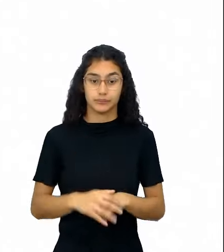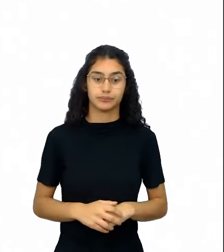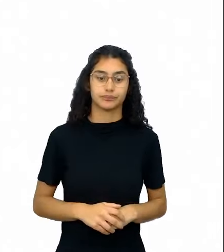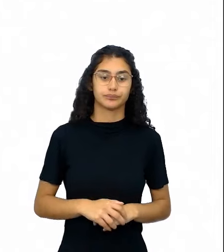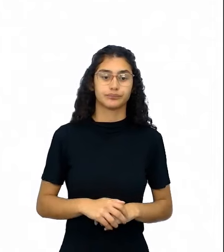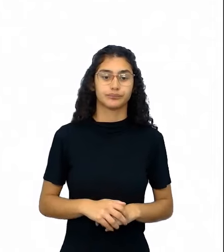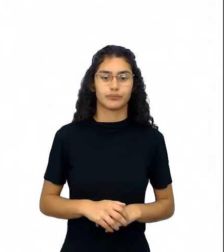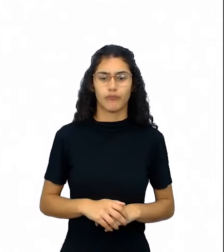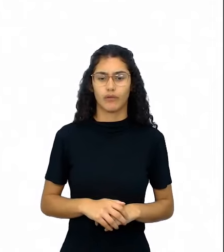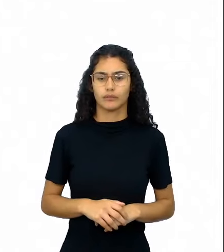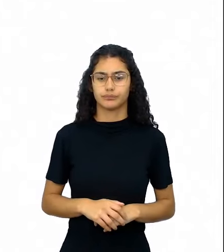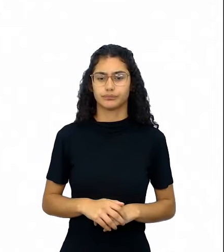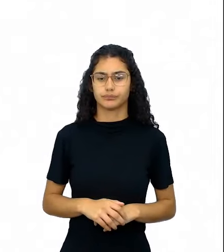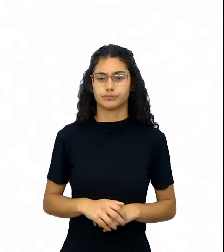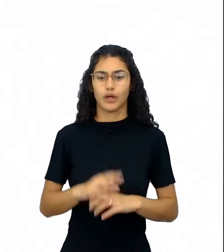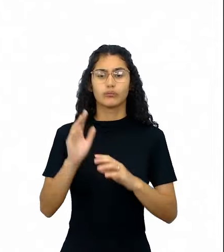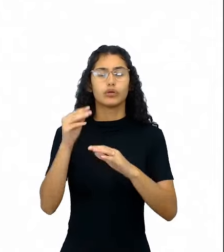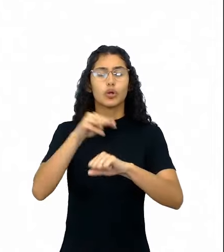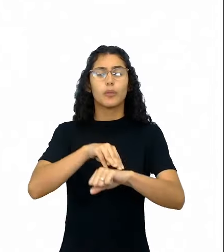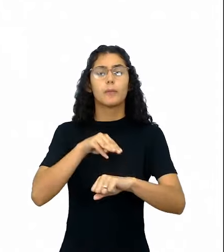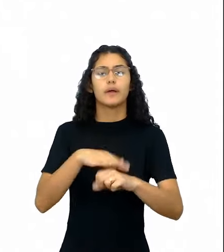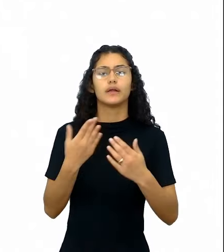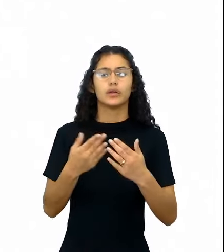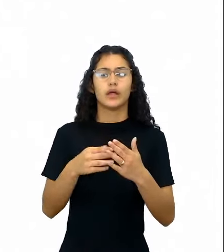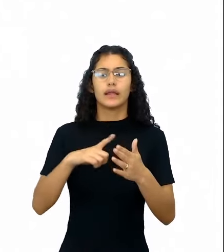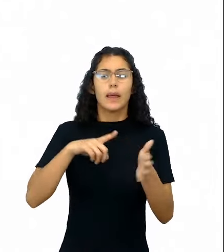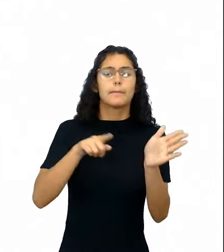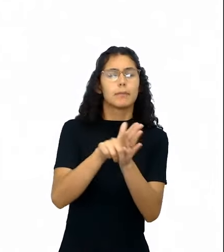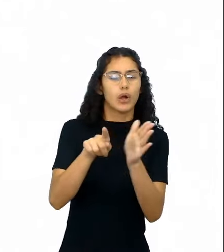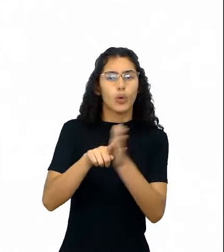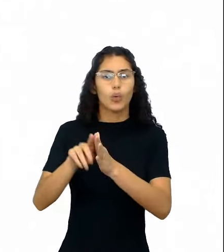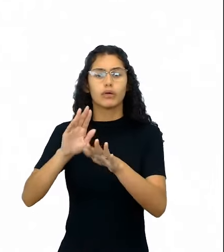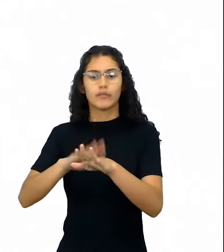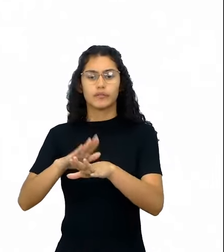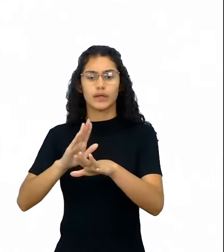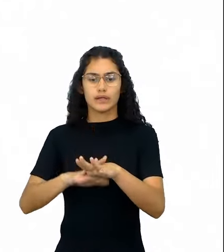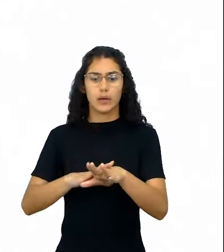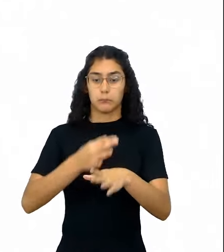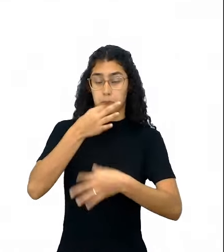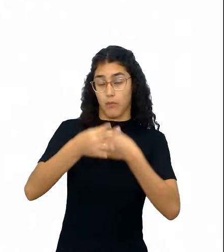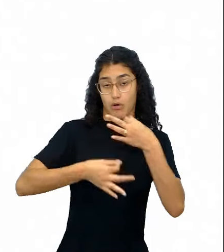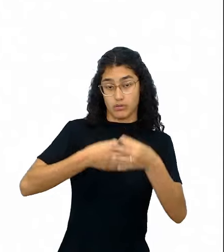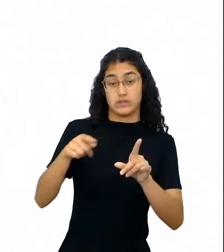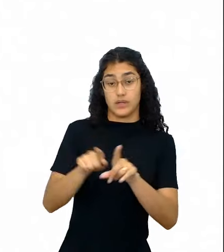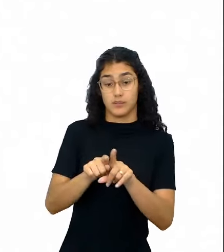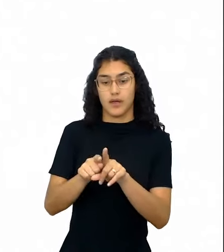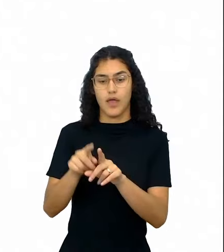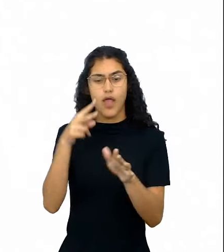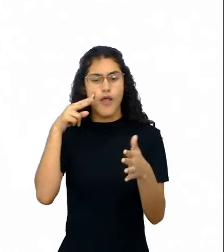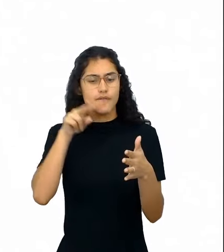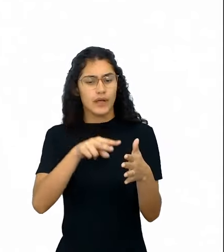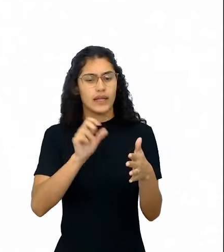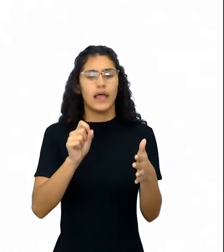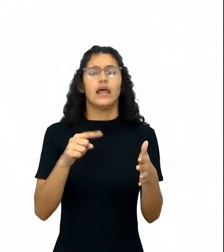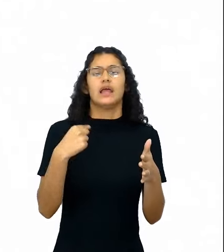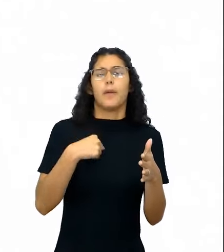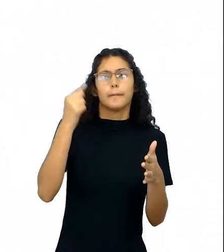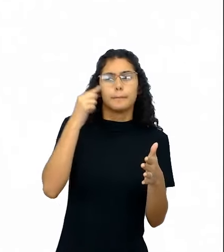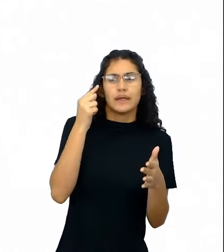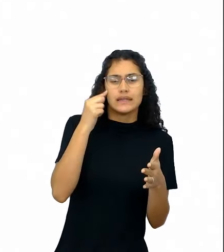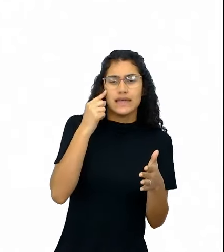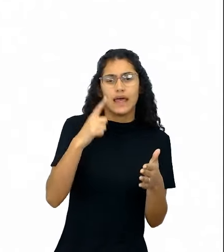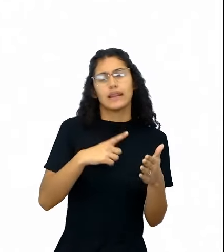durante. A exposição de expectativas, elaboração de perguntas, formulação de hipóteses, checagem dessas hipóteses. Será que aquilo que eu pensei a